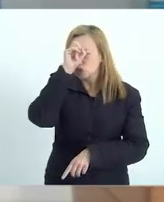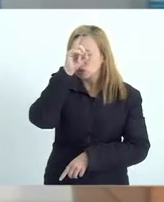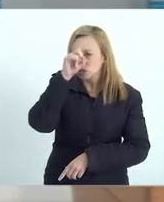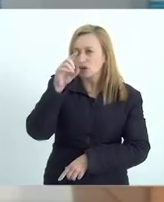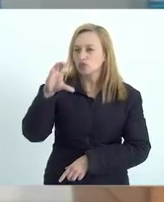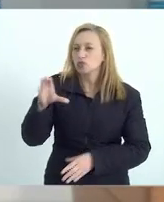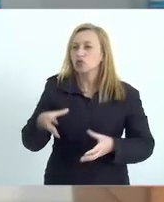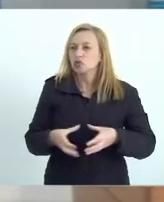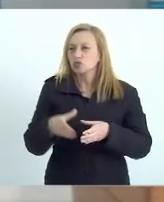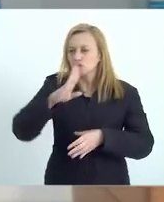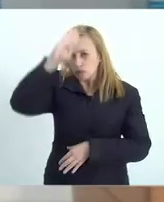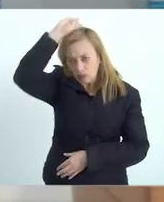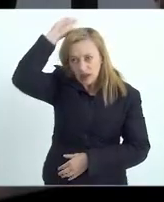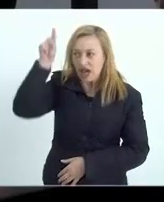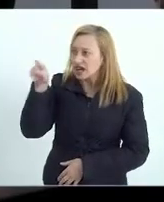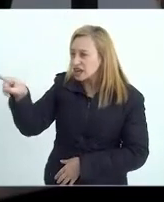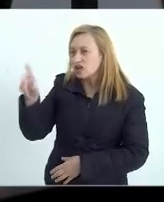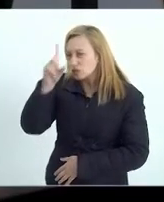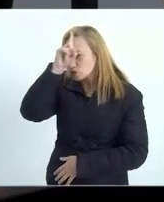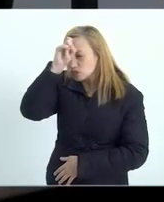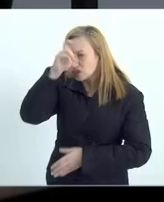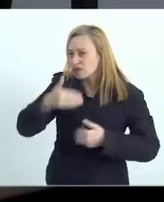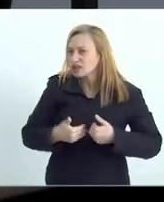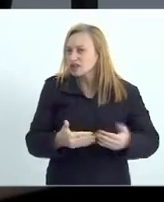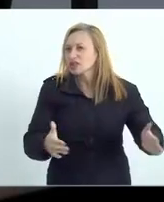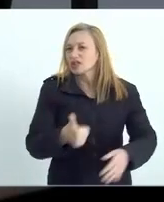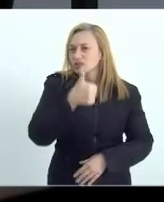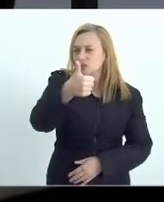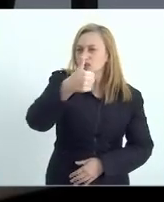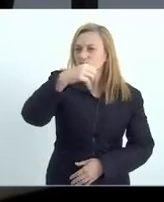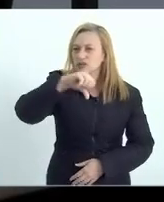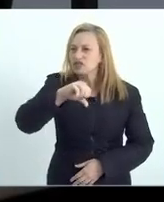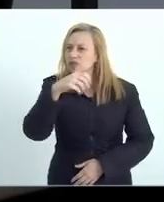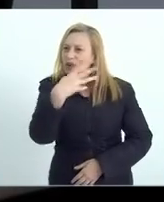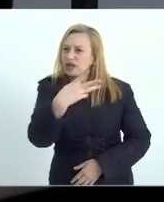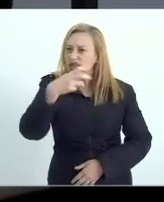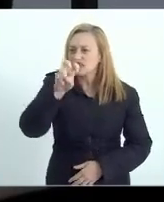presidente que ele Hospital foi inaugurado em 1945